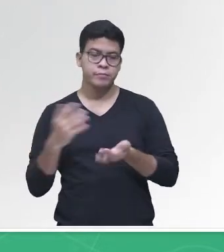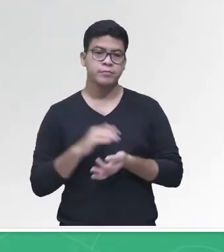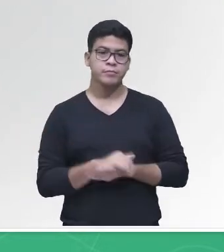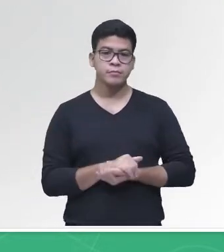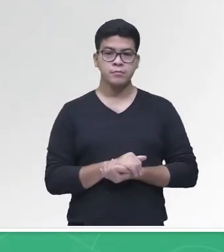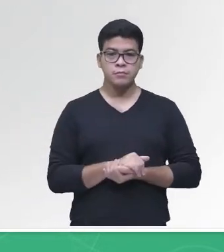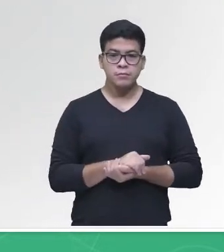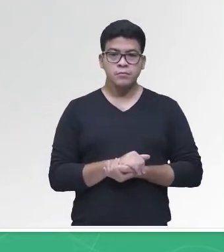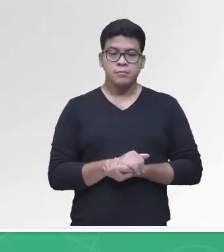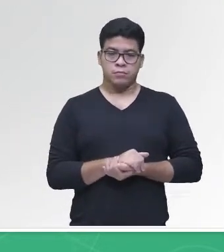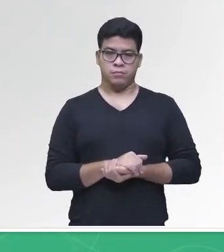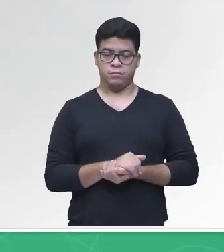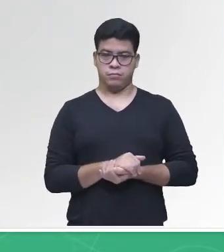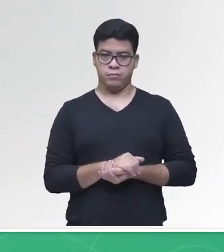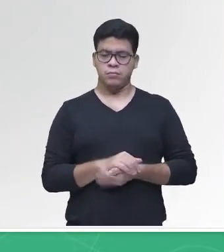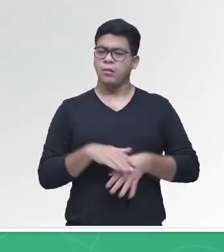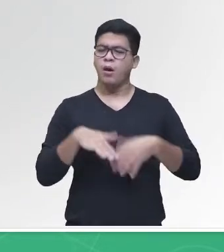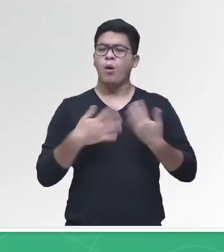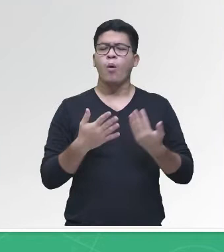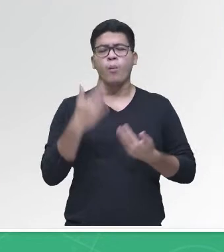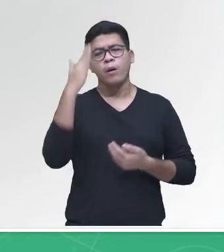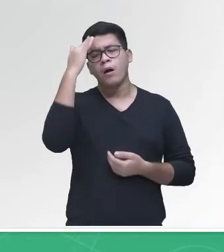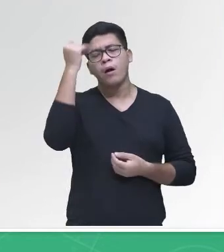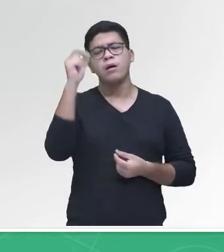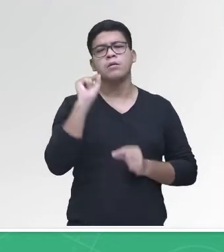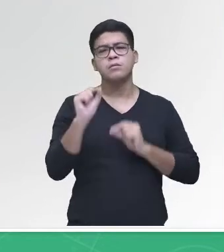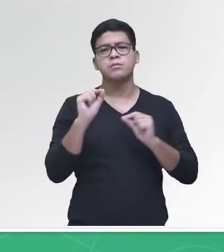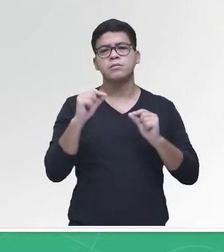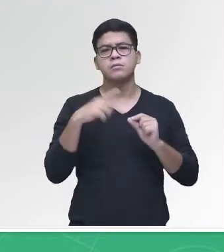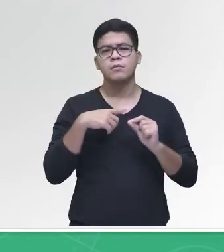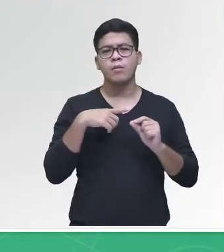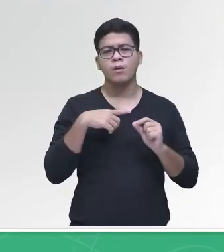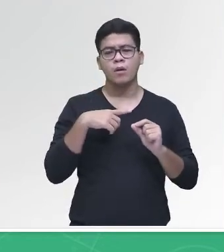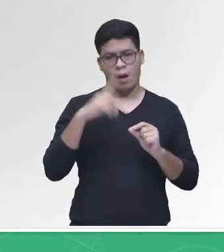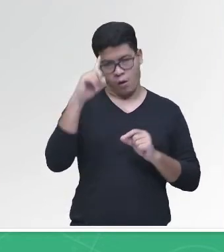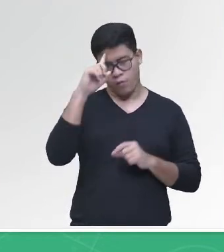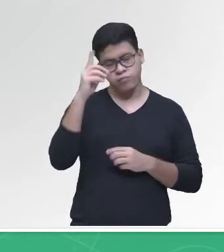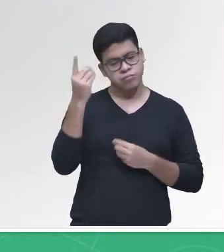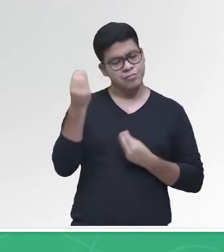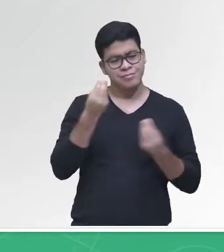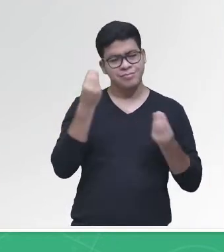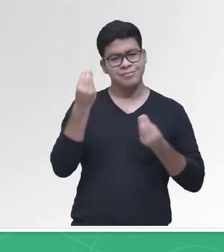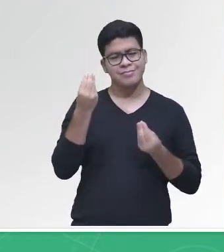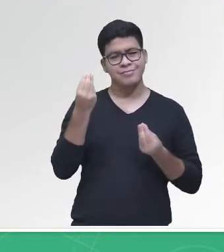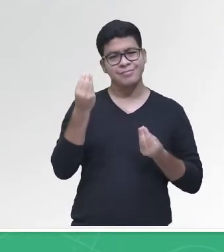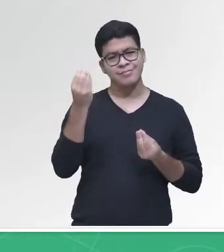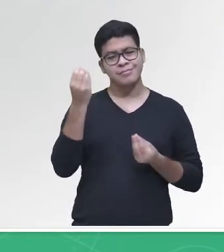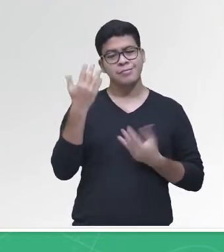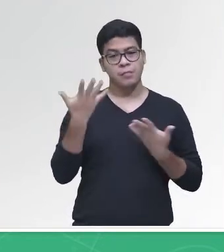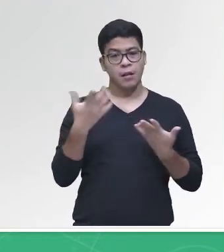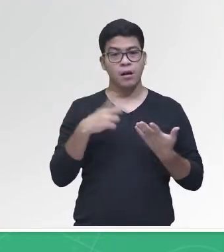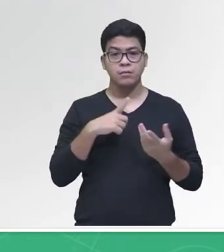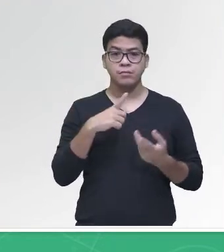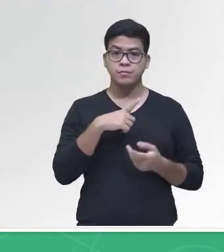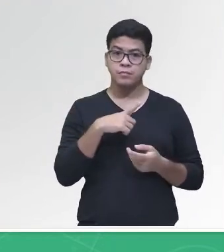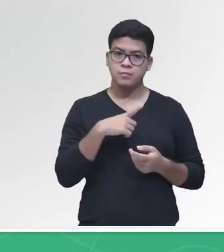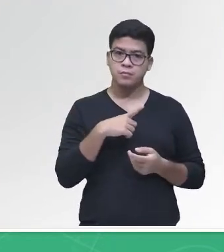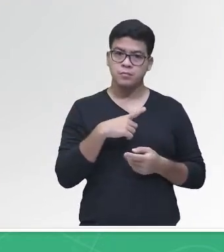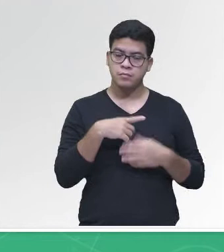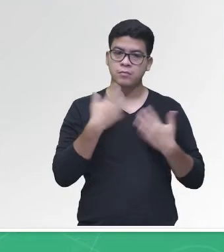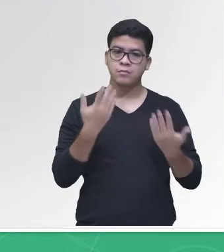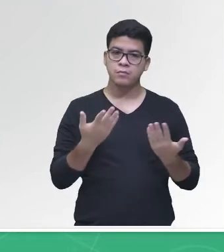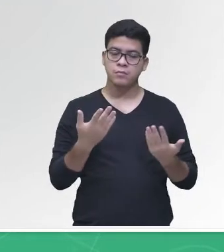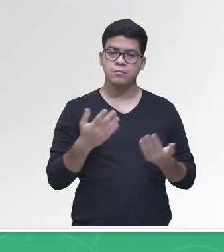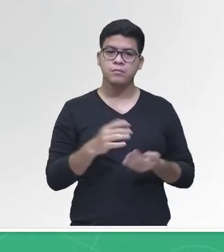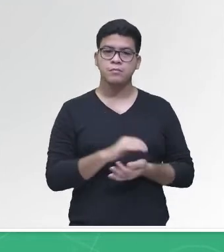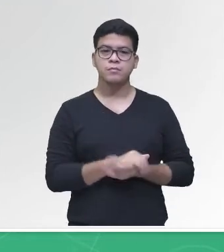ter positivo, vai ser negativo? É por adivinhação? Claro que não. Vai ser pela série triboelétrica. O